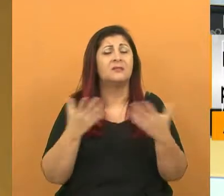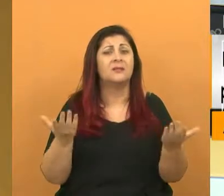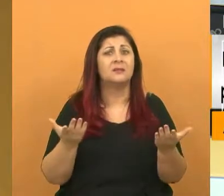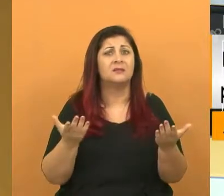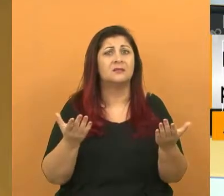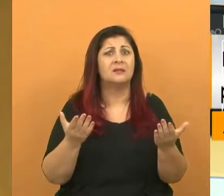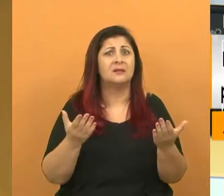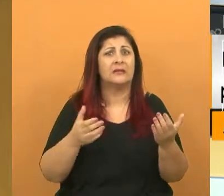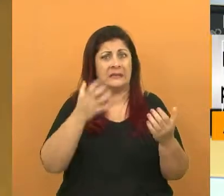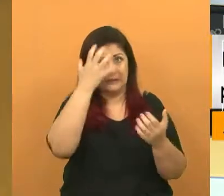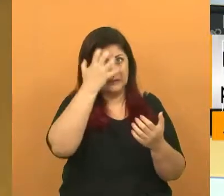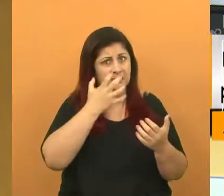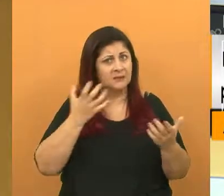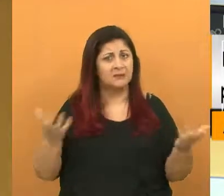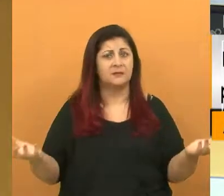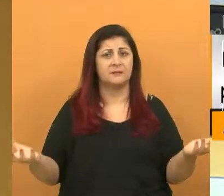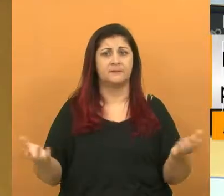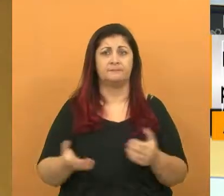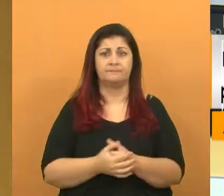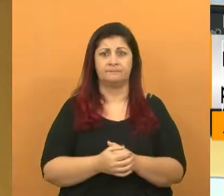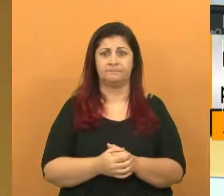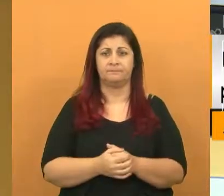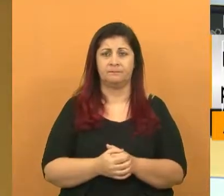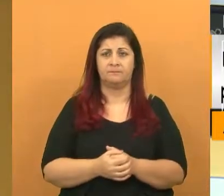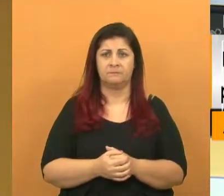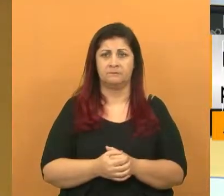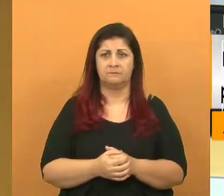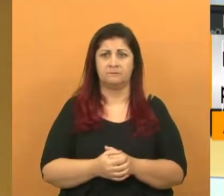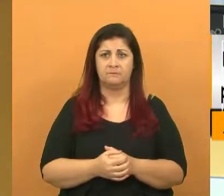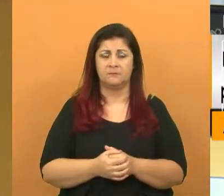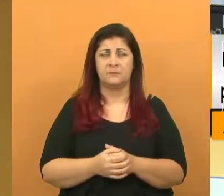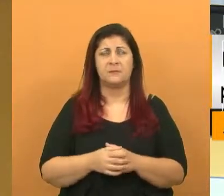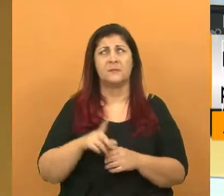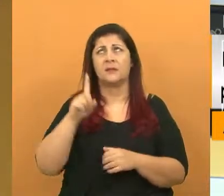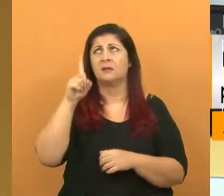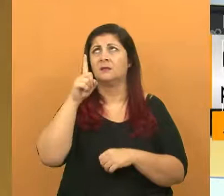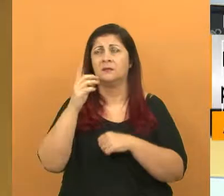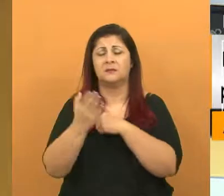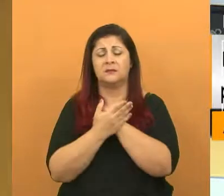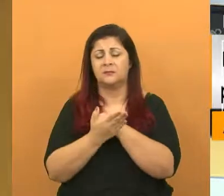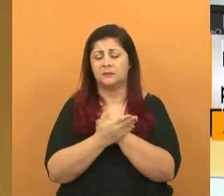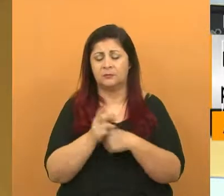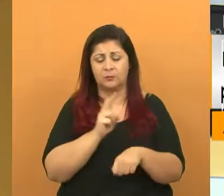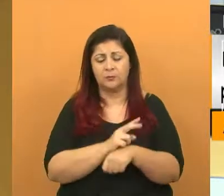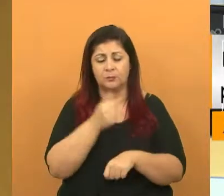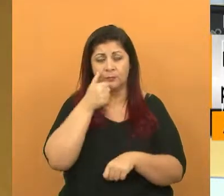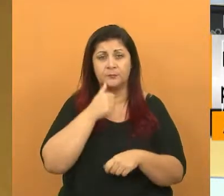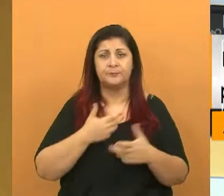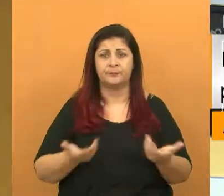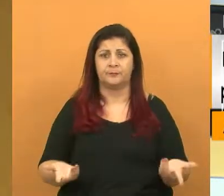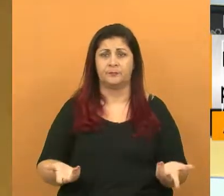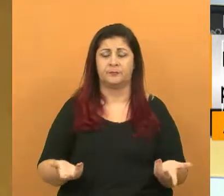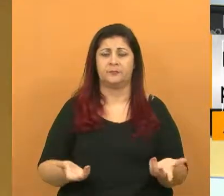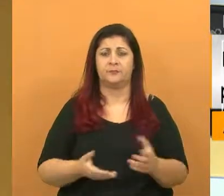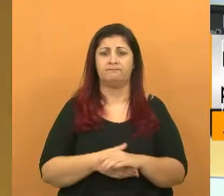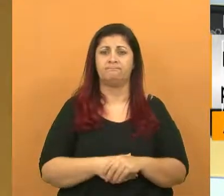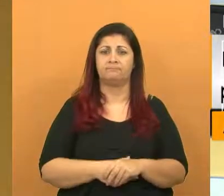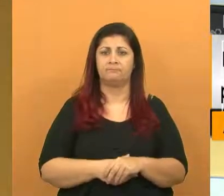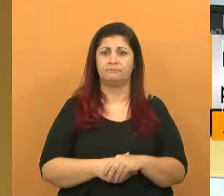indo para frente ou vai voltar? Deus ajudasse que não acontecesse nada, né? Era uma